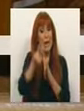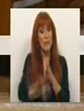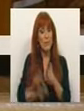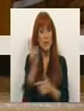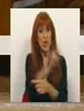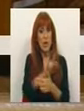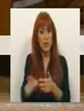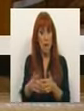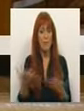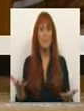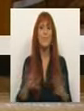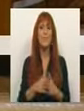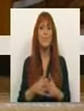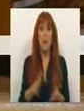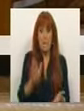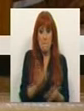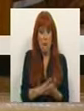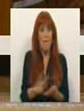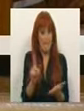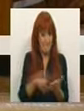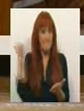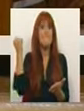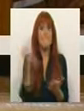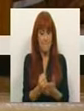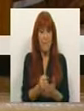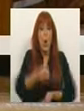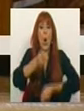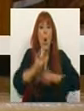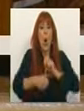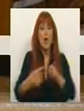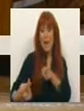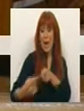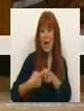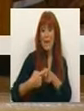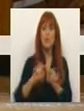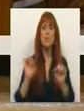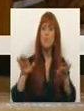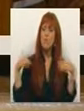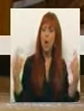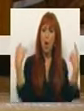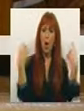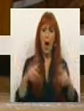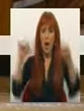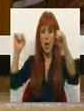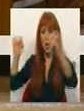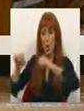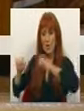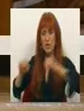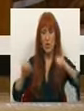regime excepcional. Prova provada que naquilo que interessa é possível haver